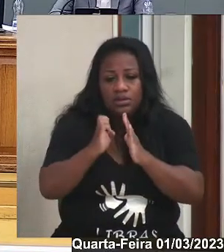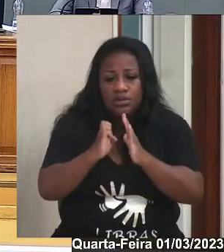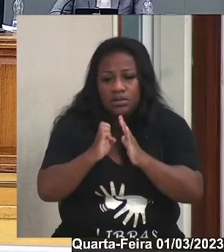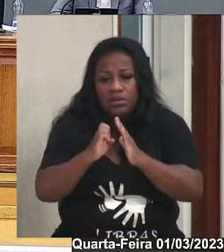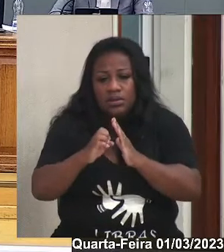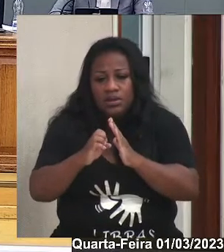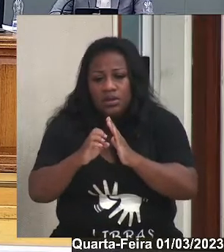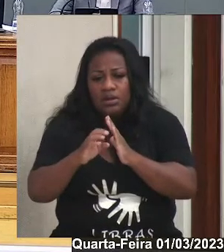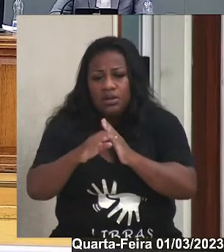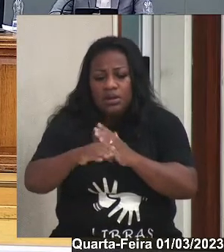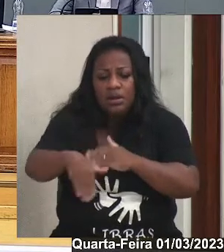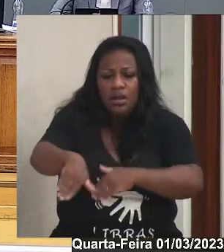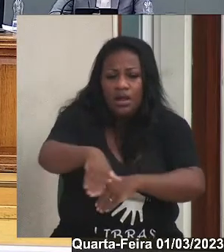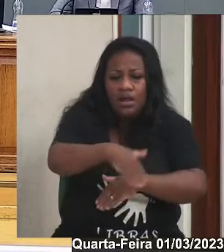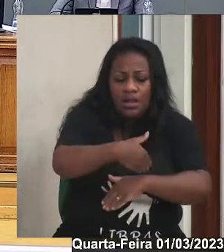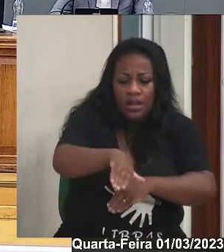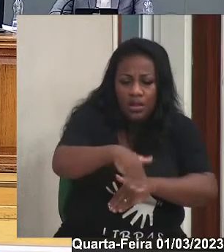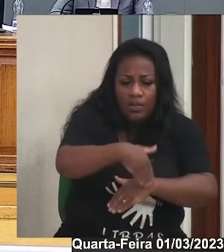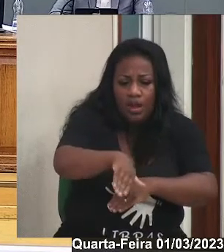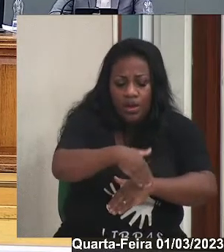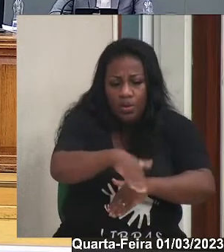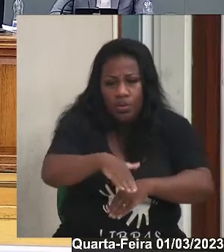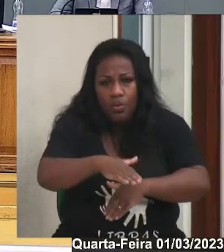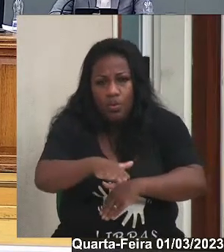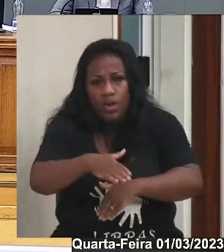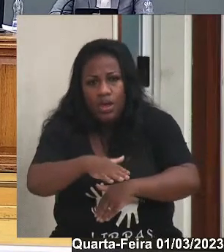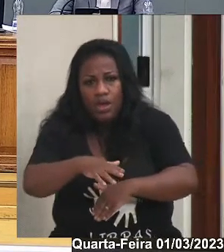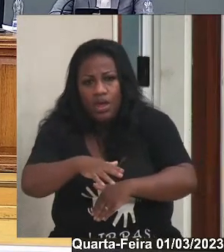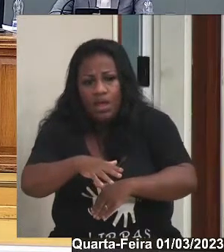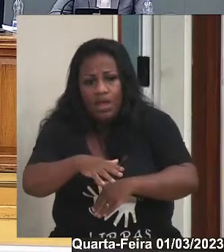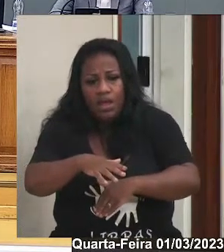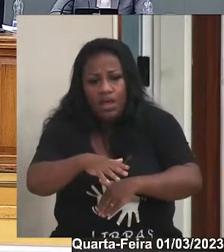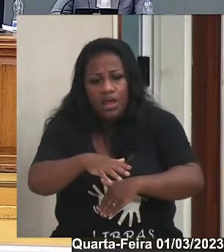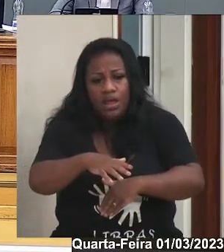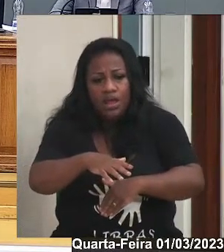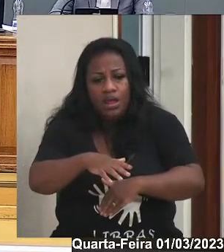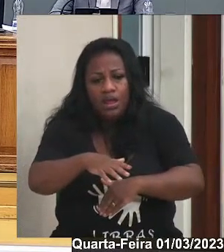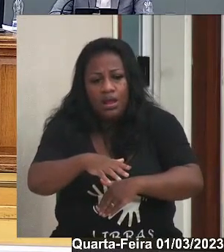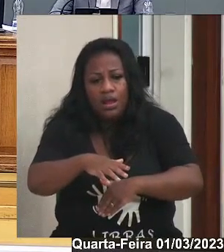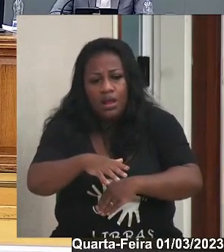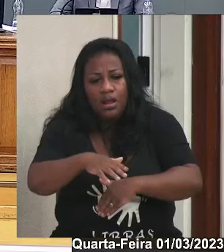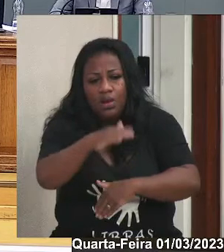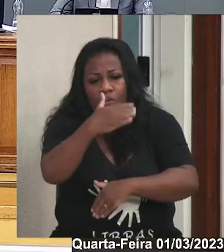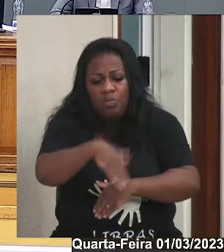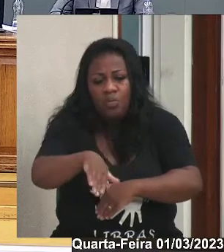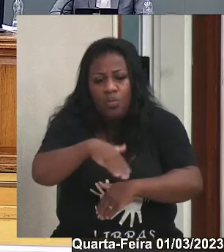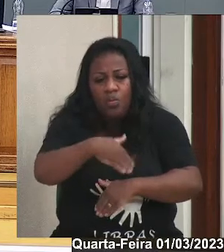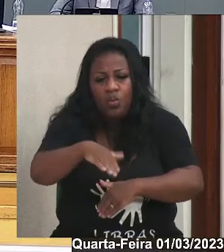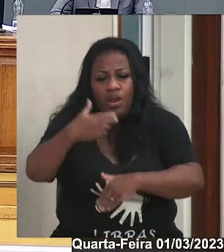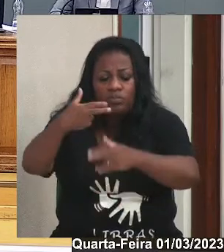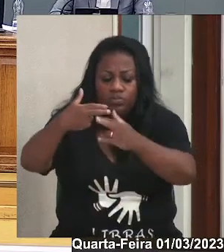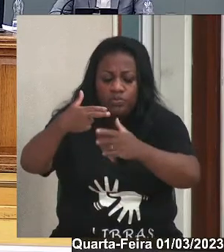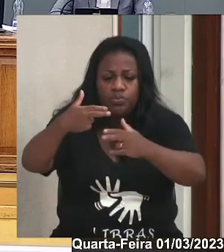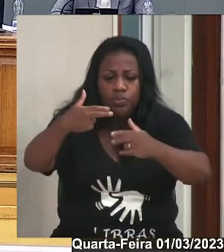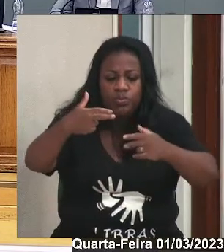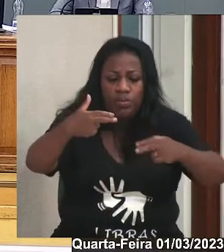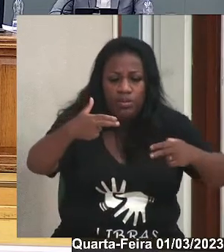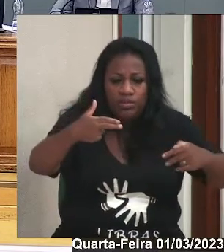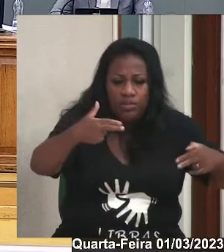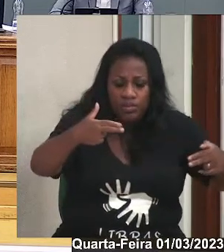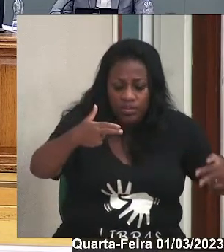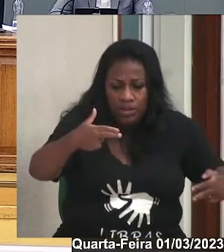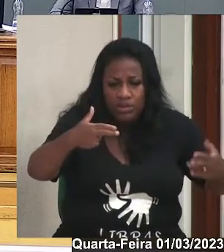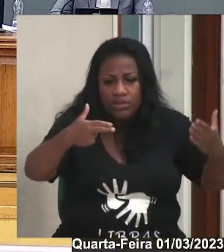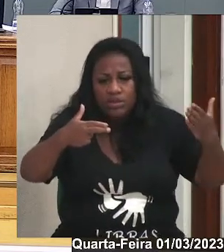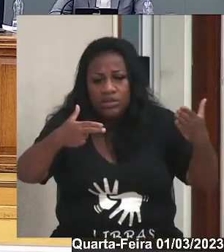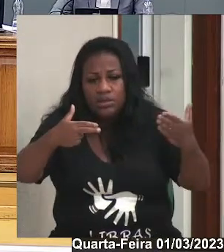Artes, Rua São Miguel Arcanjo, Estrada São Marco, Estrada São Cristóvão, Rua São Raimundo, Estrada São Sebastião, Rua São Francisco de